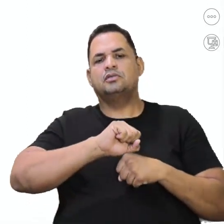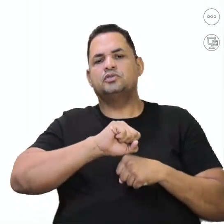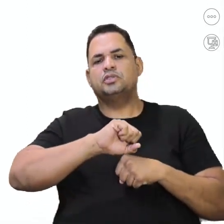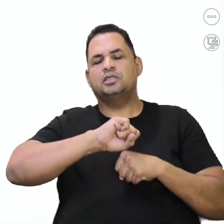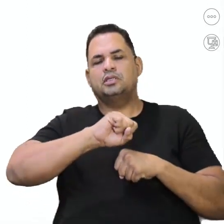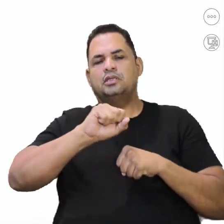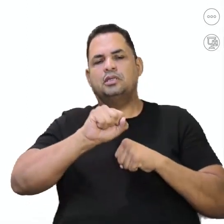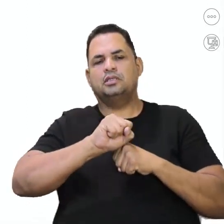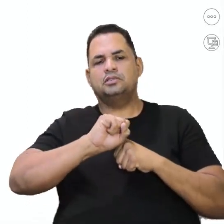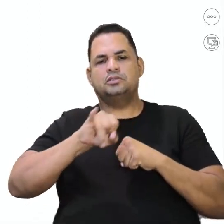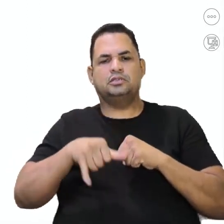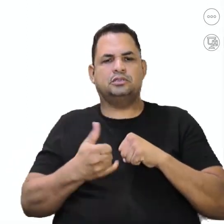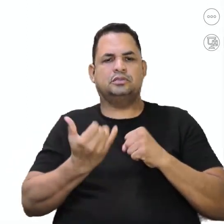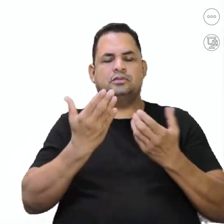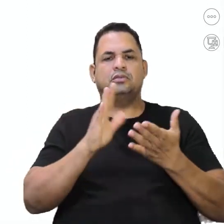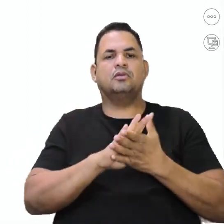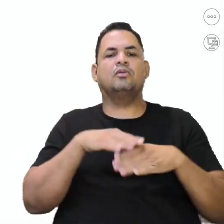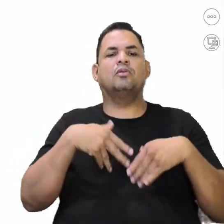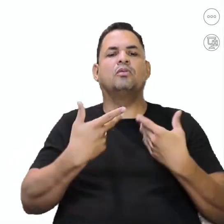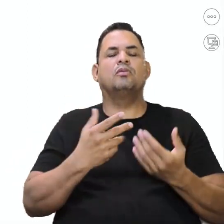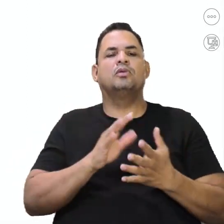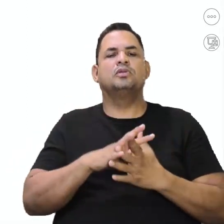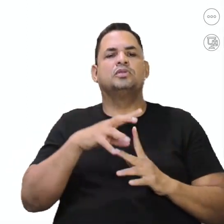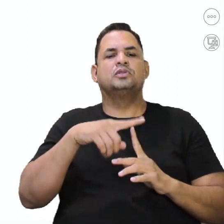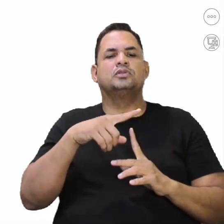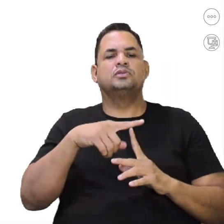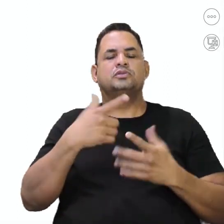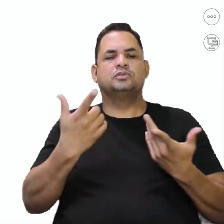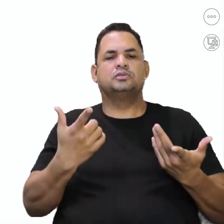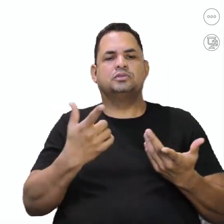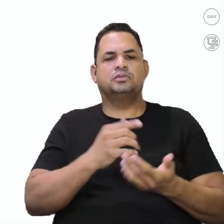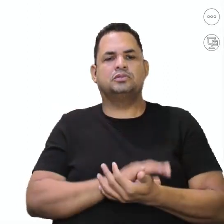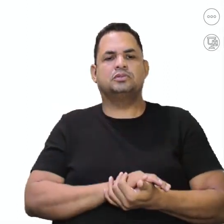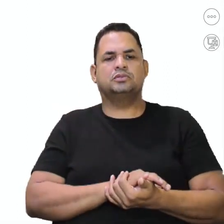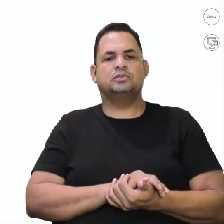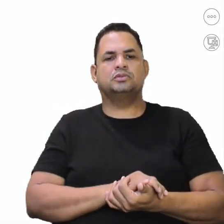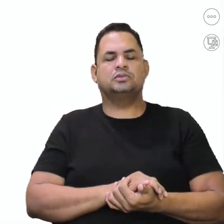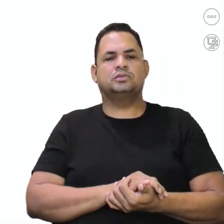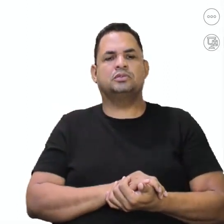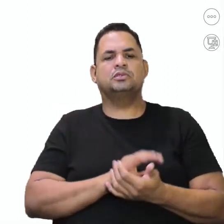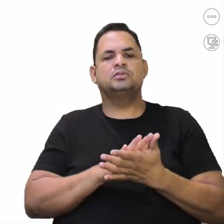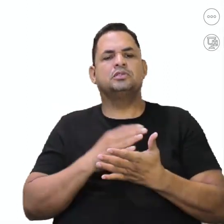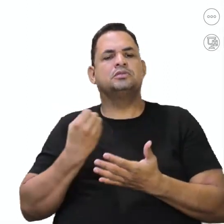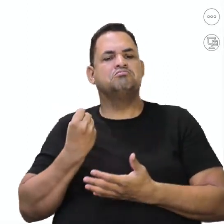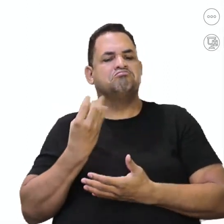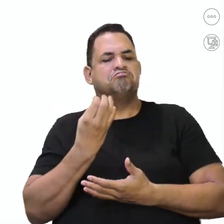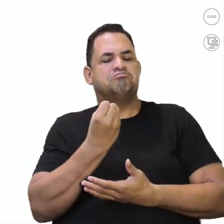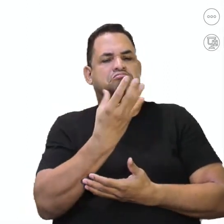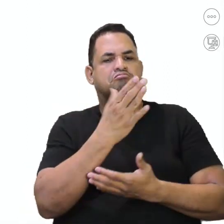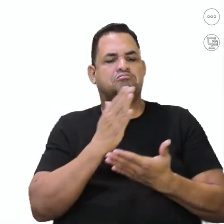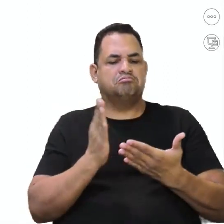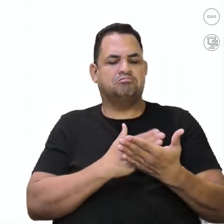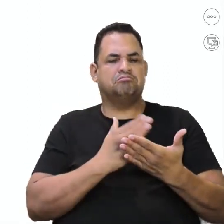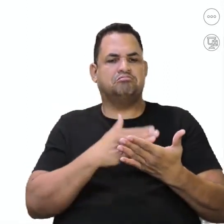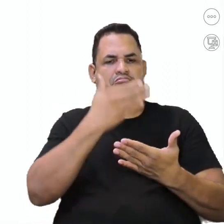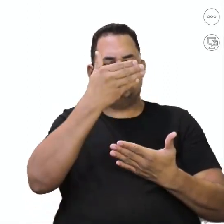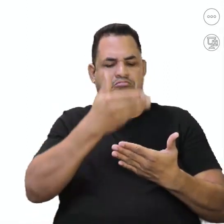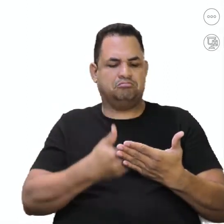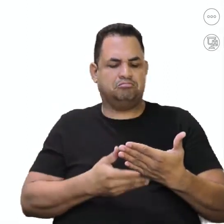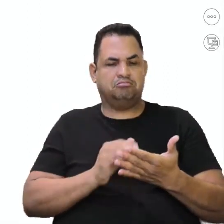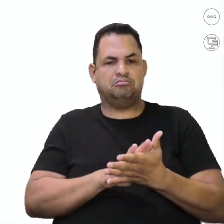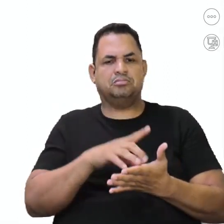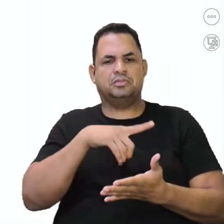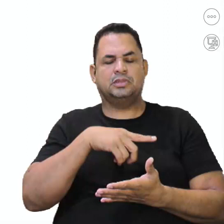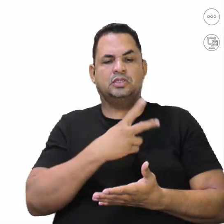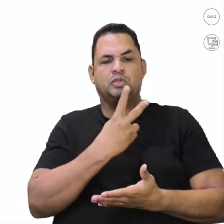aqui. Que tipo de flyer é esse? Que tipo de folheto é esse? É o folheto de travel, de viagem. A palavra travel, ela tem